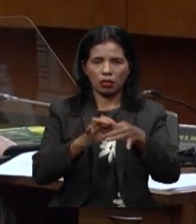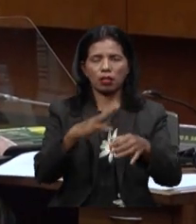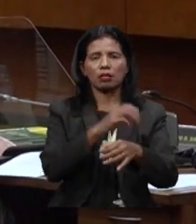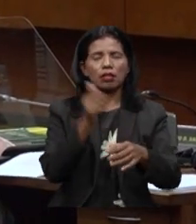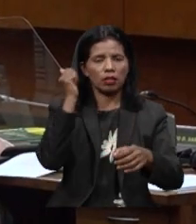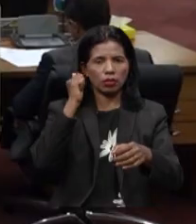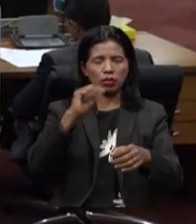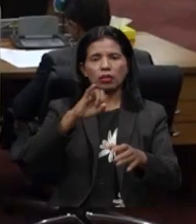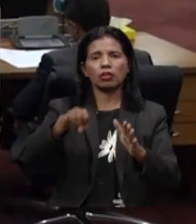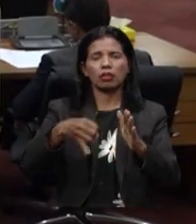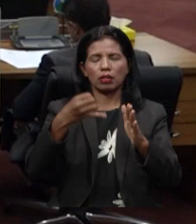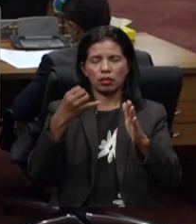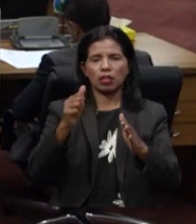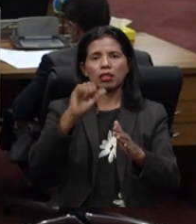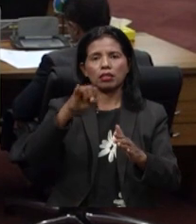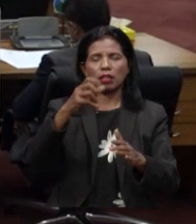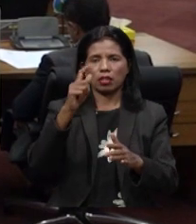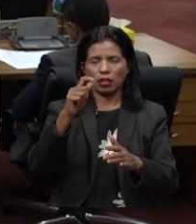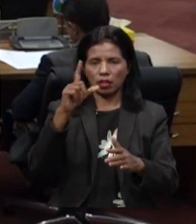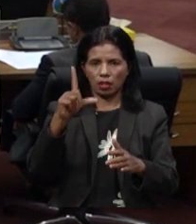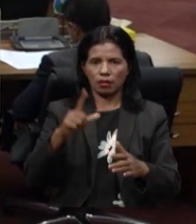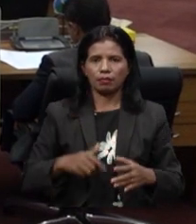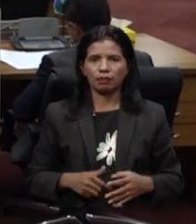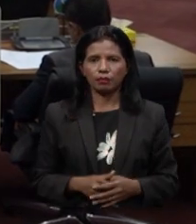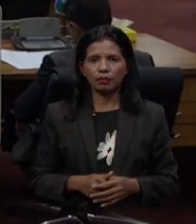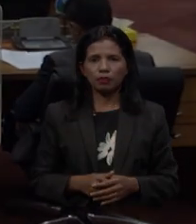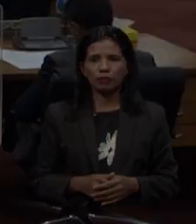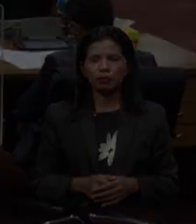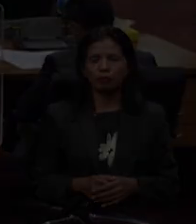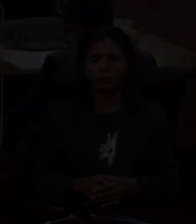associação jornalista KAZTL, Dulce da Costa, Zaime dos Santos, GMN.